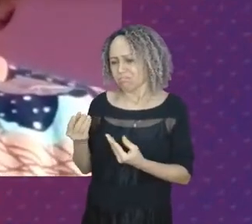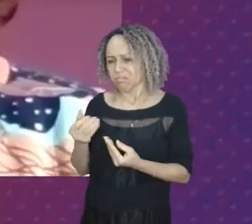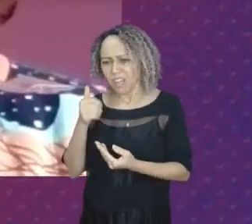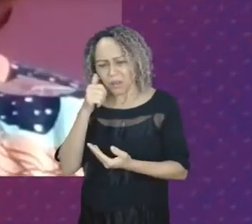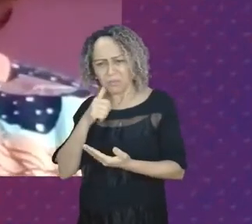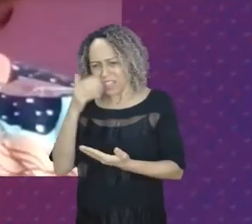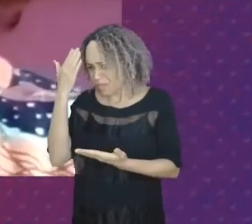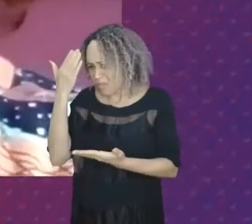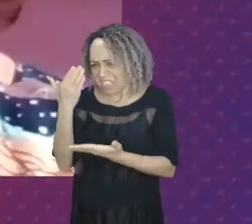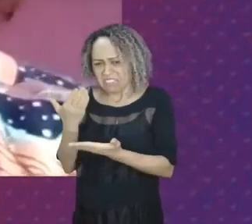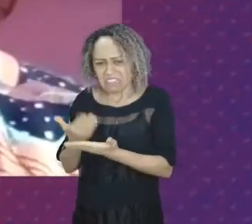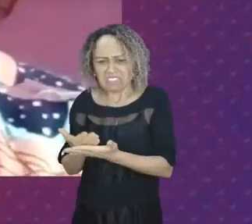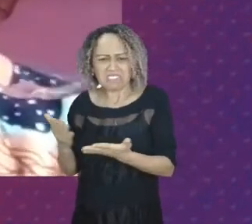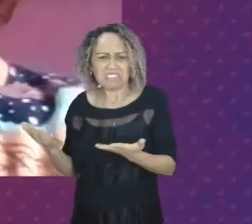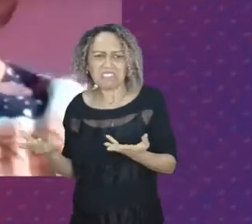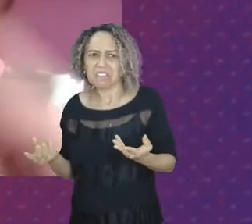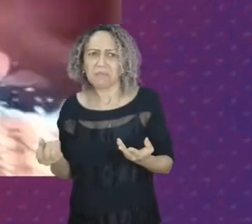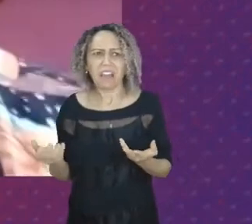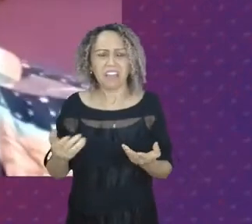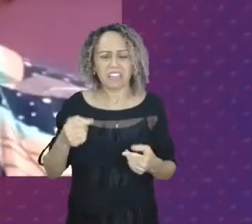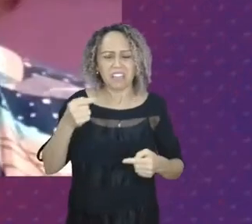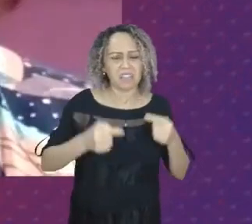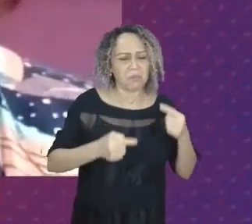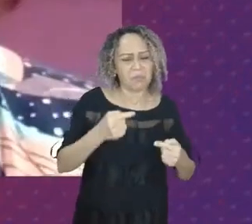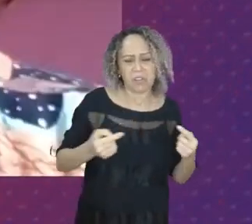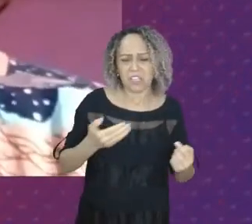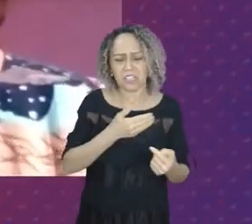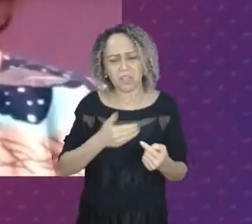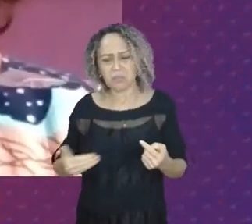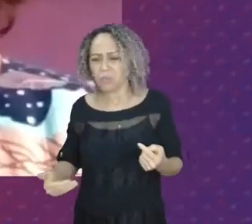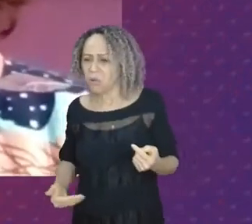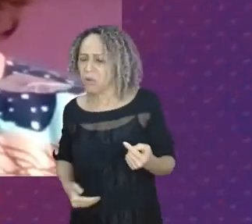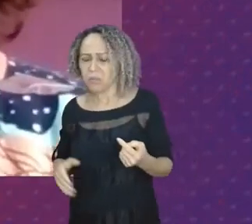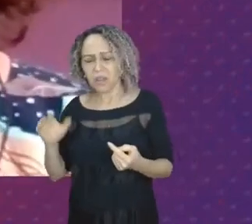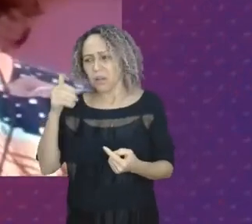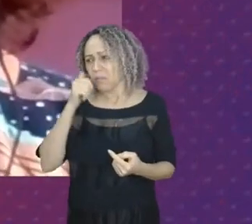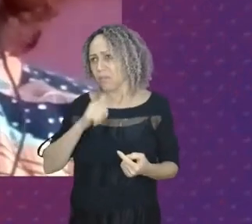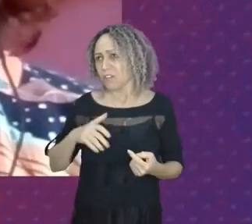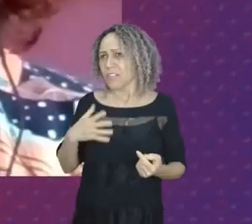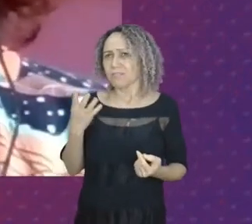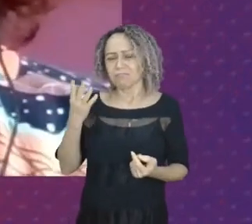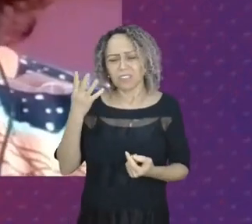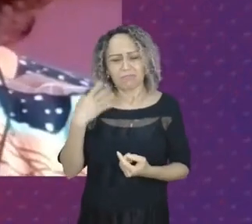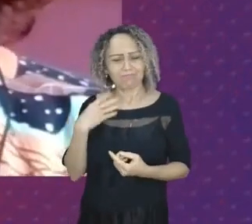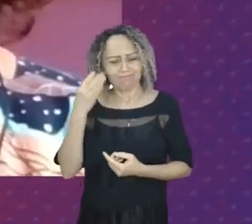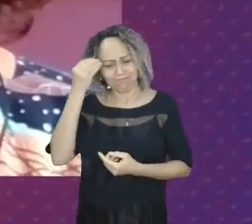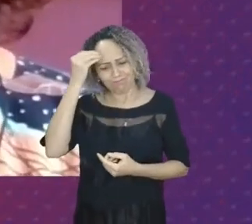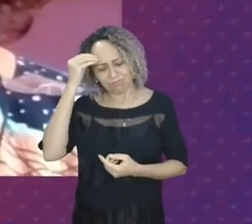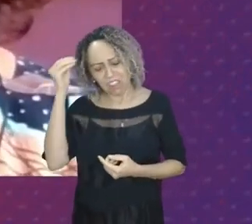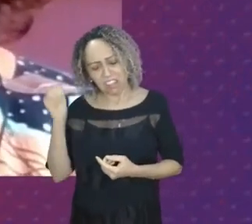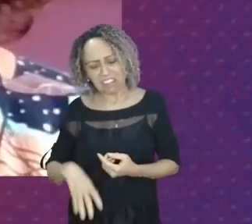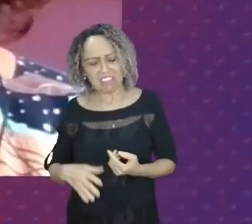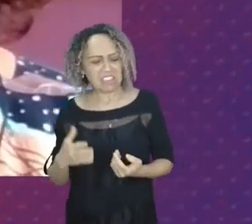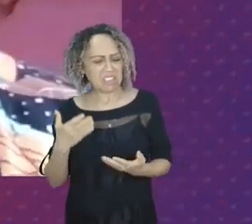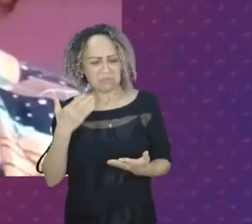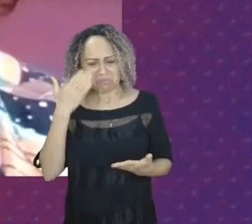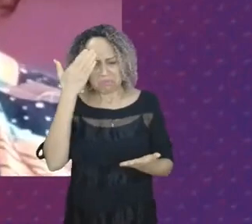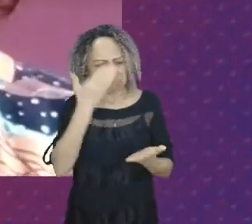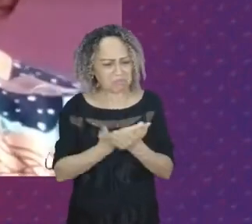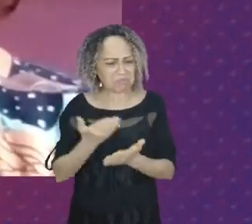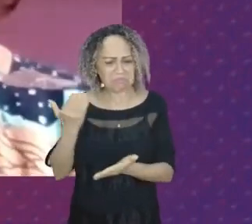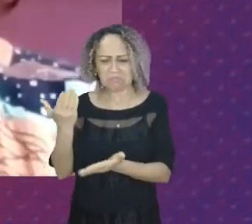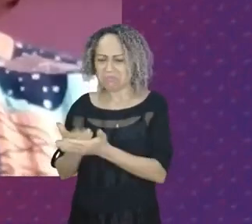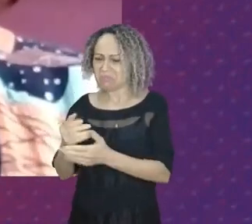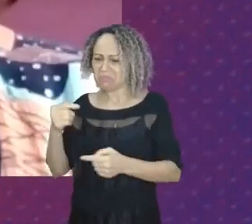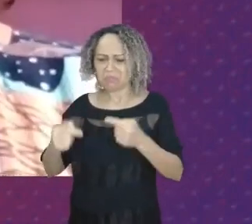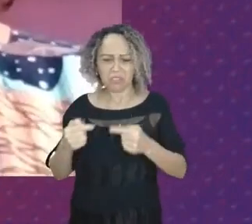nessas políticas públicas, nesse serviço, enfim, em todas essas soluções que a gente vem construindo ao longo dessas últimas